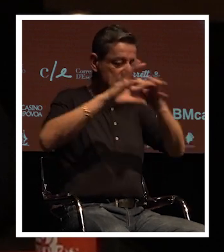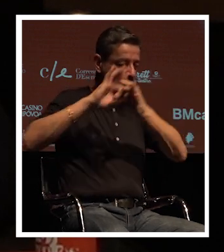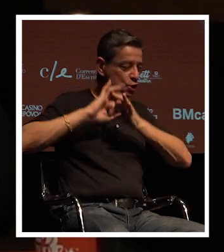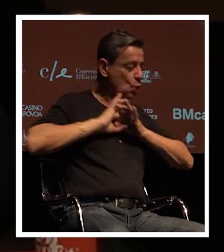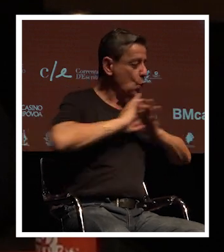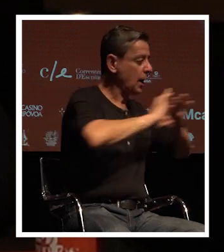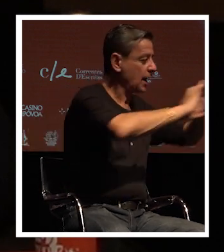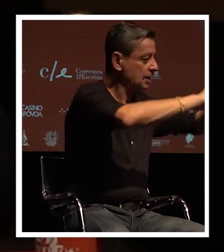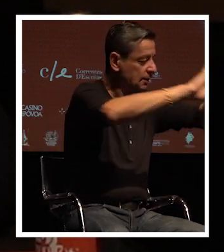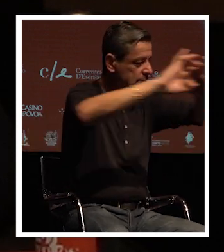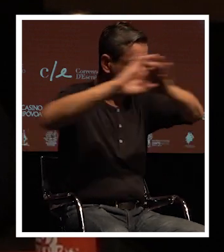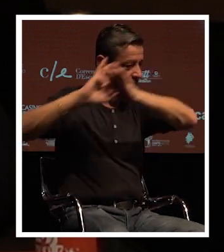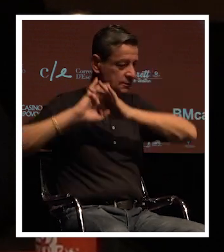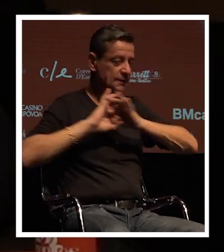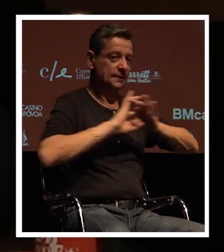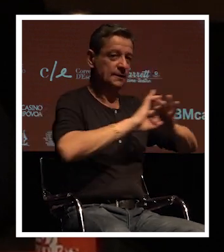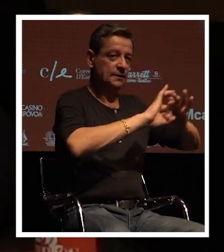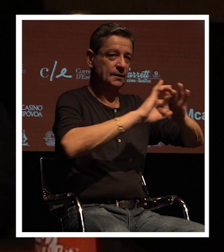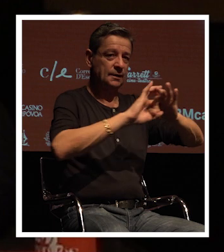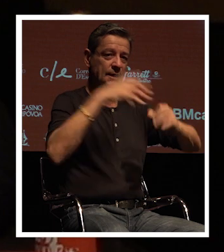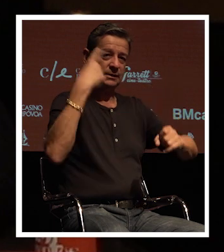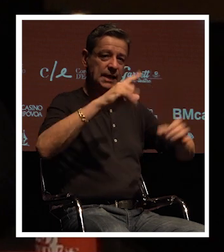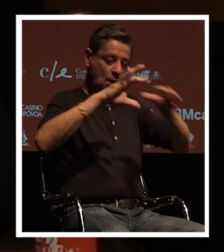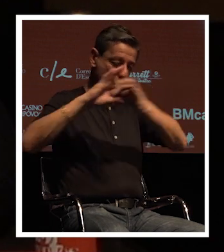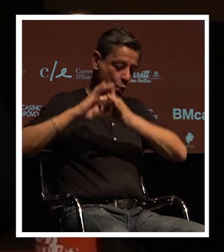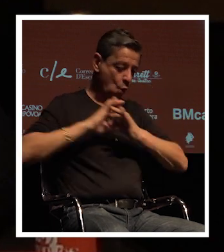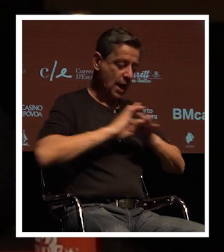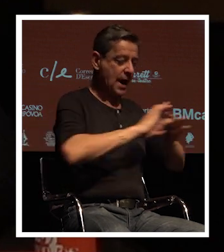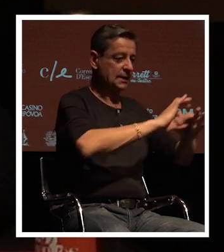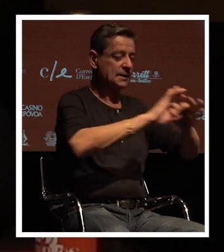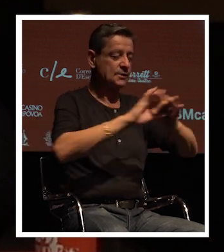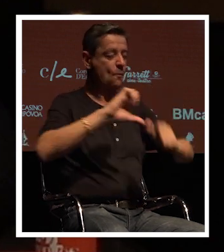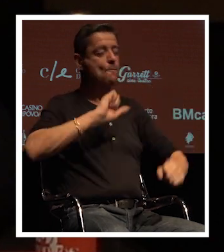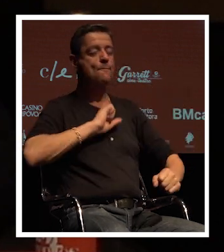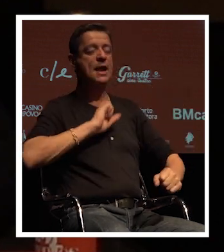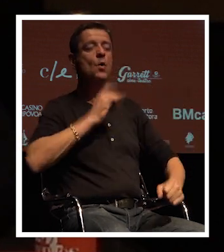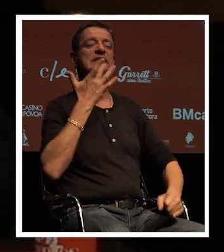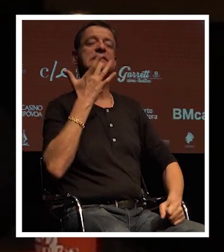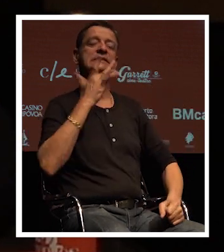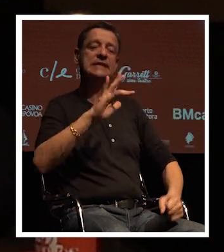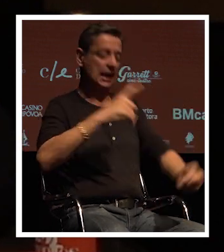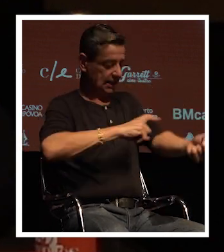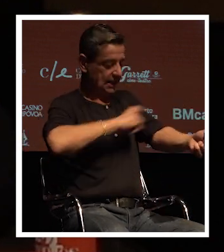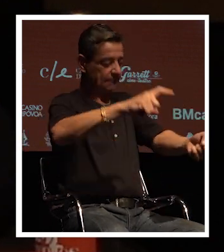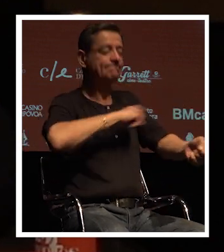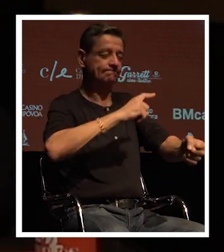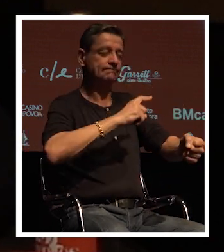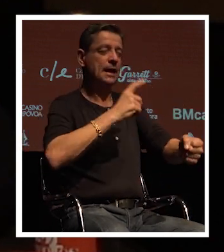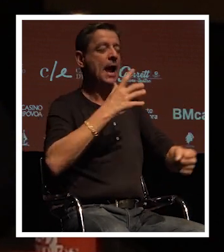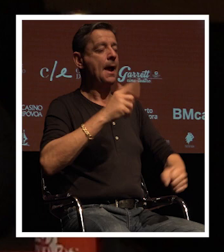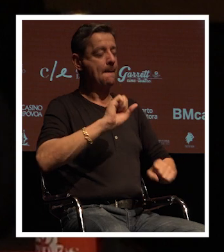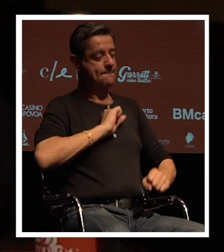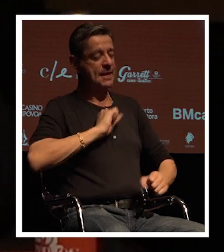são estão estão são correntes também que passam no meu sangue e na minha alma e